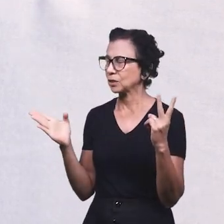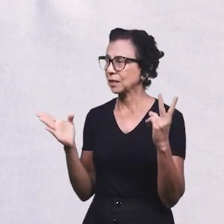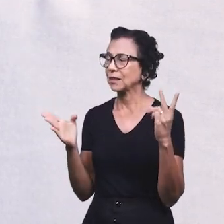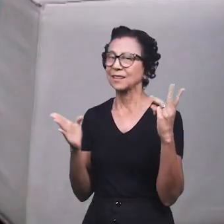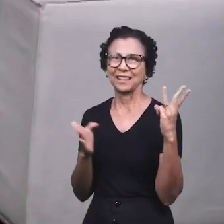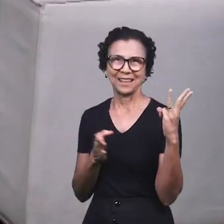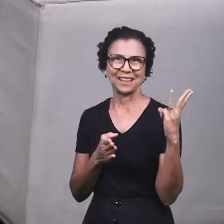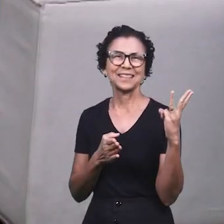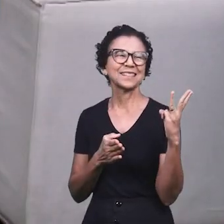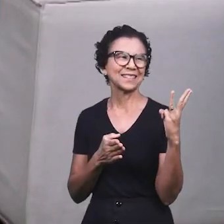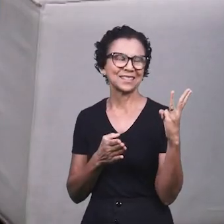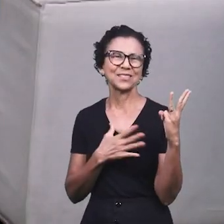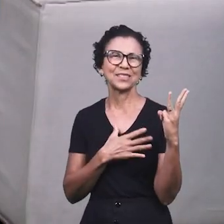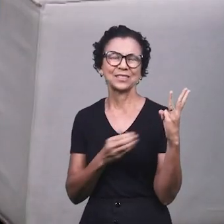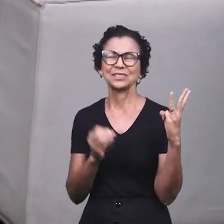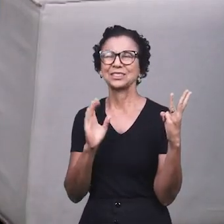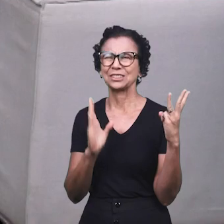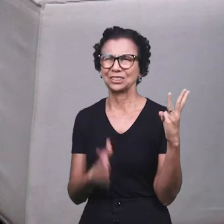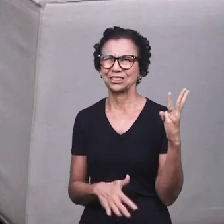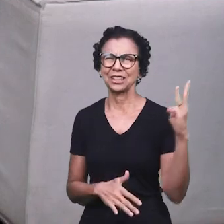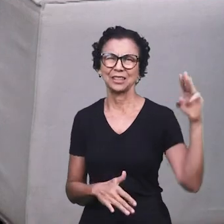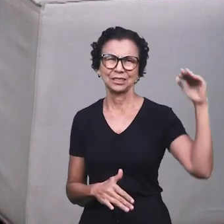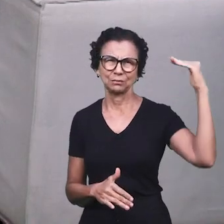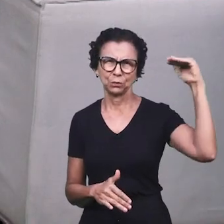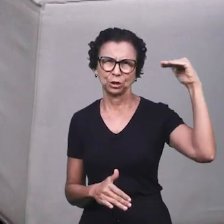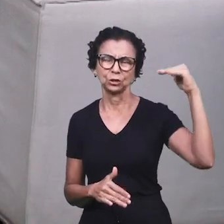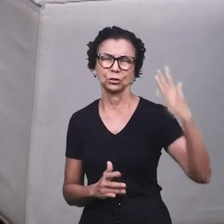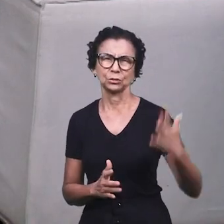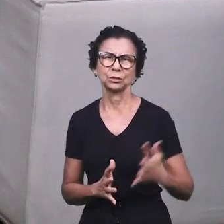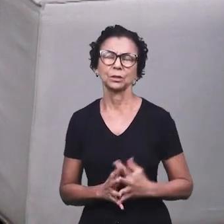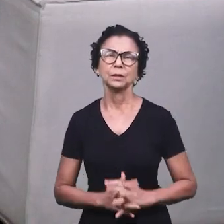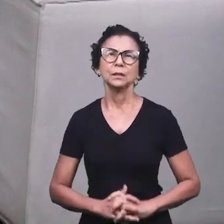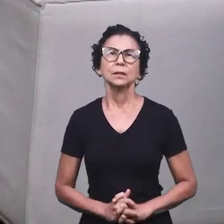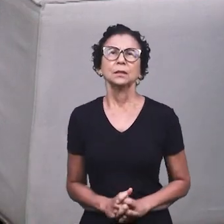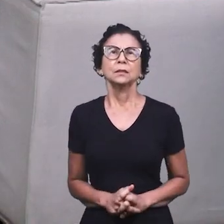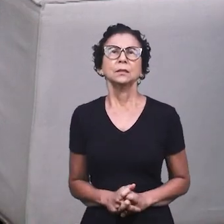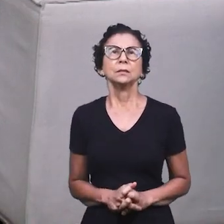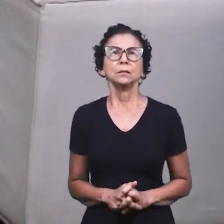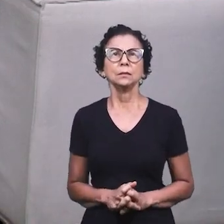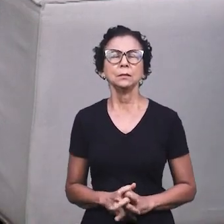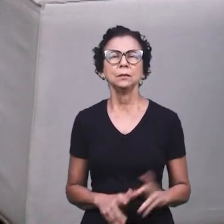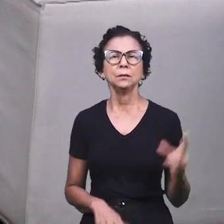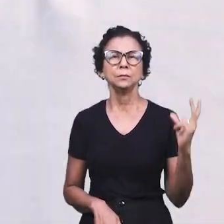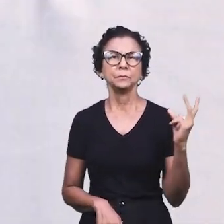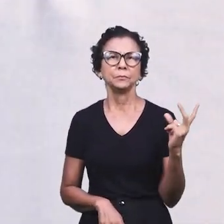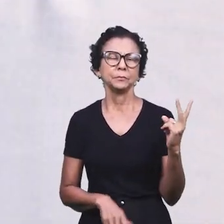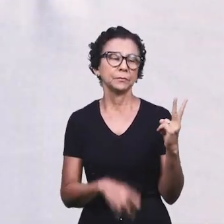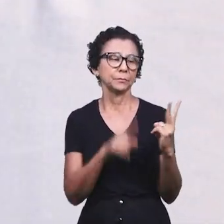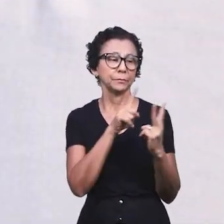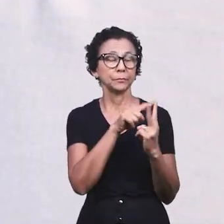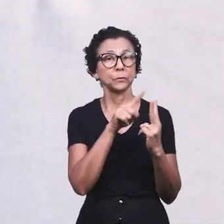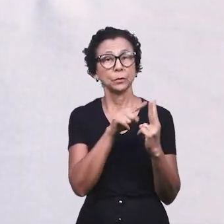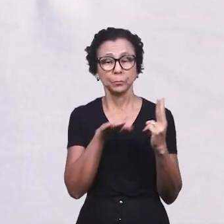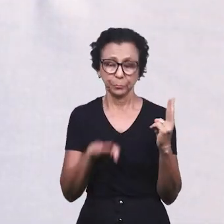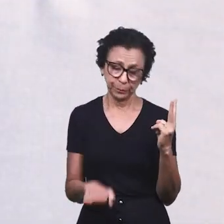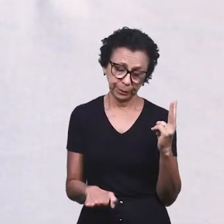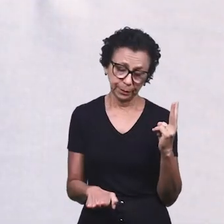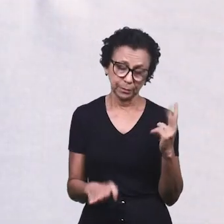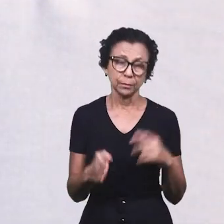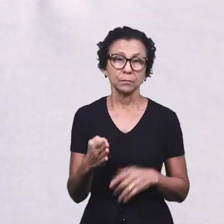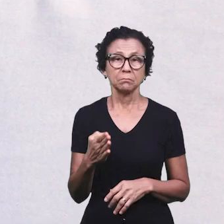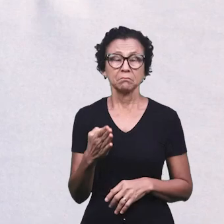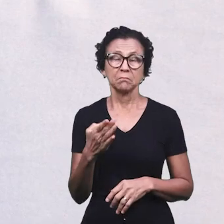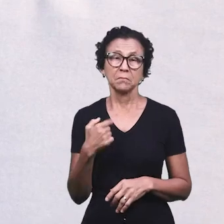Hoje já são 3, mas já estão bem crescidos, bem criados aí. E os 2 pequenos, se eu saísse